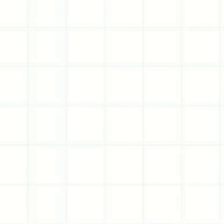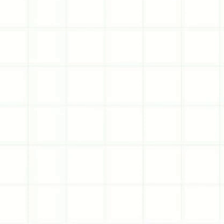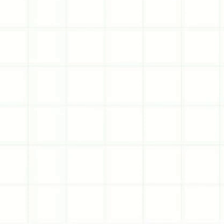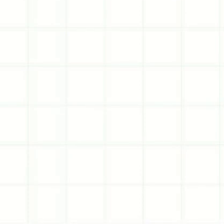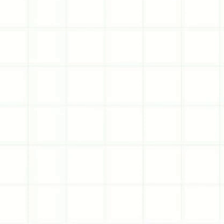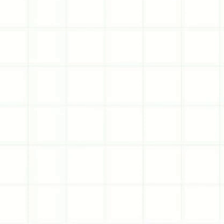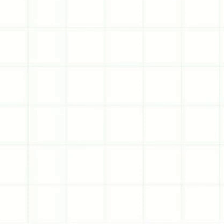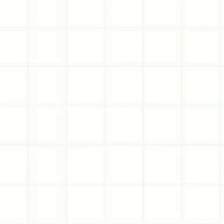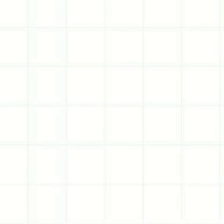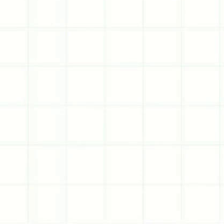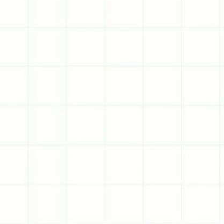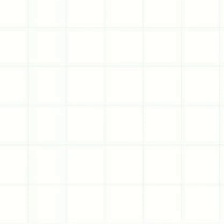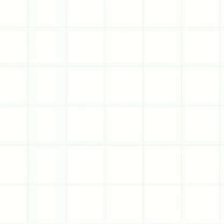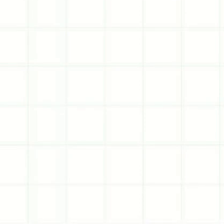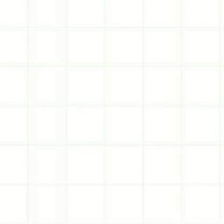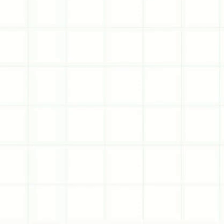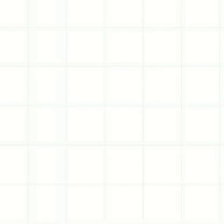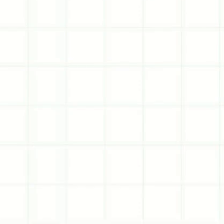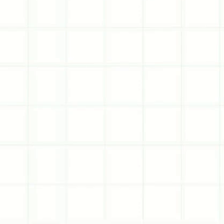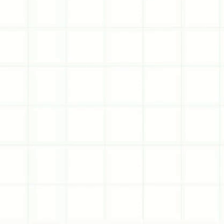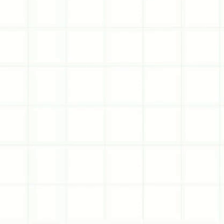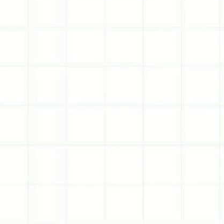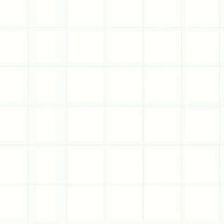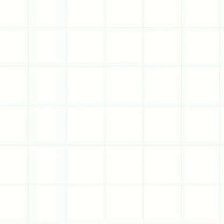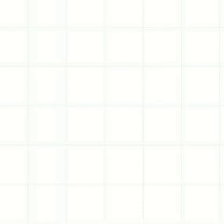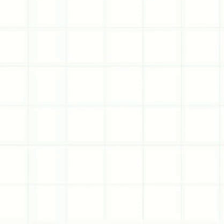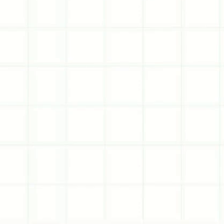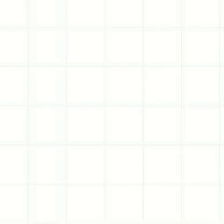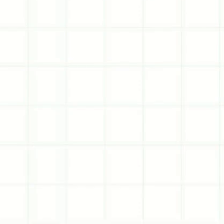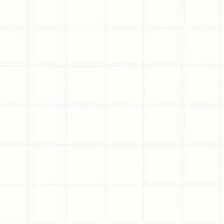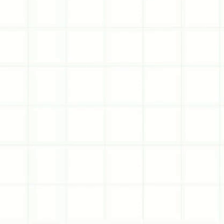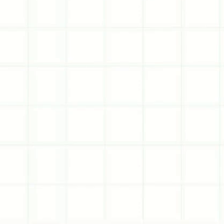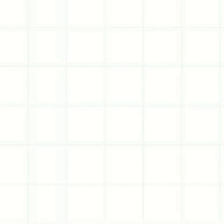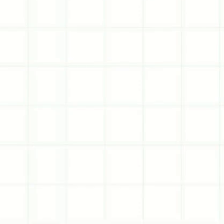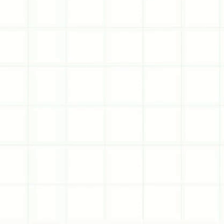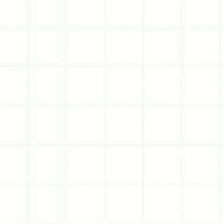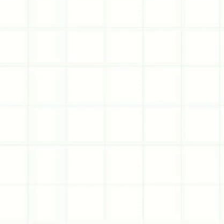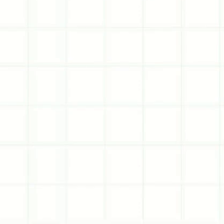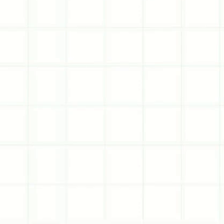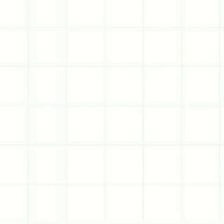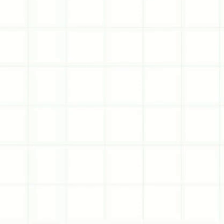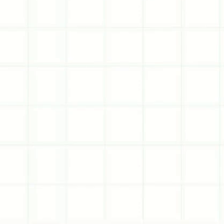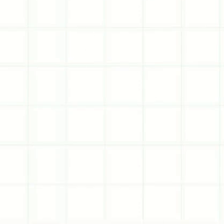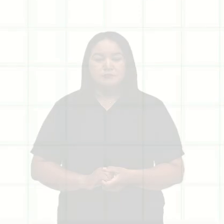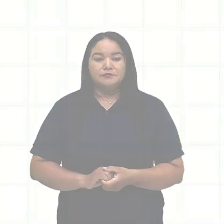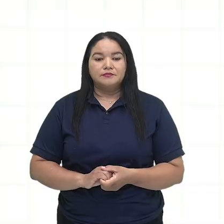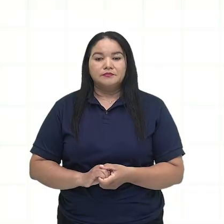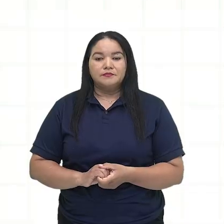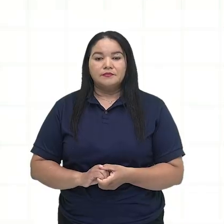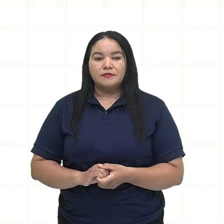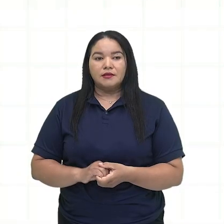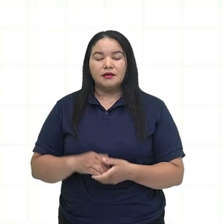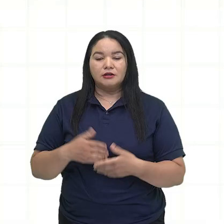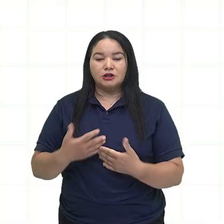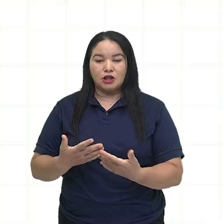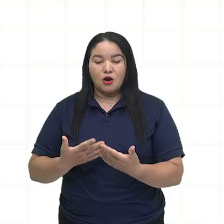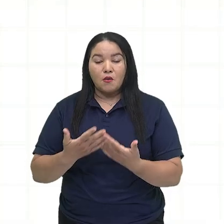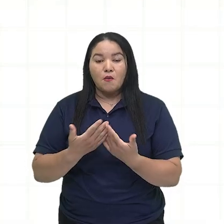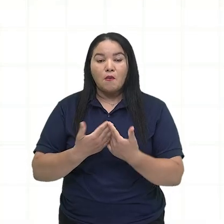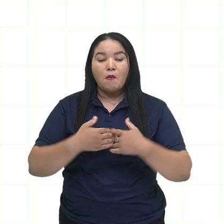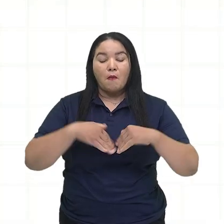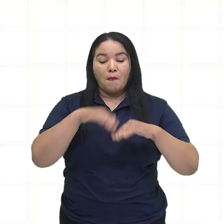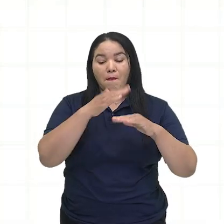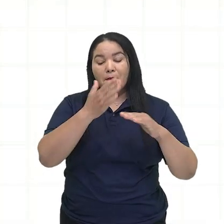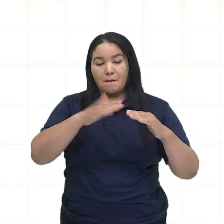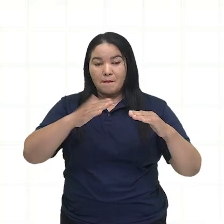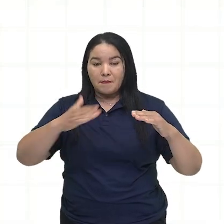ter aquela região de Golfo, que o mar passa por aqui, correto? Então, ligando